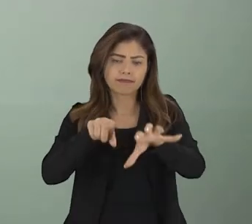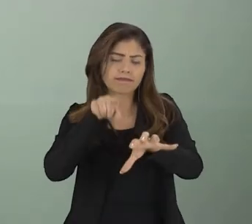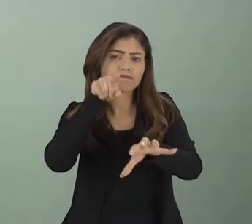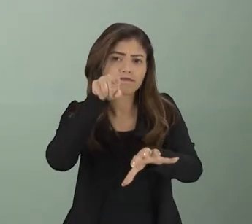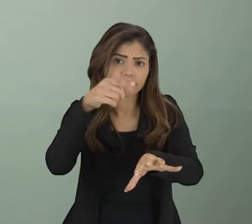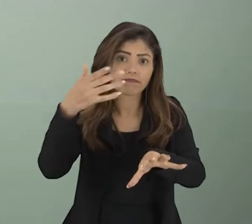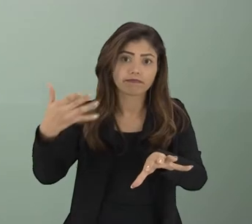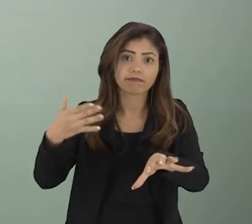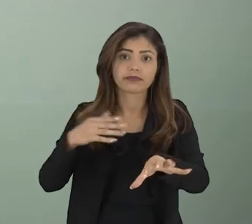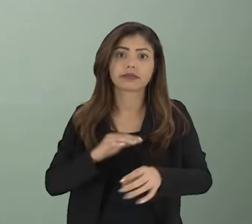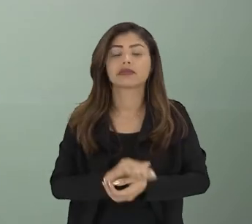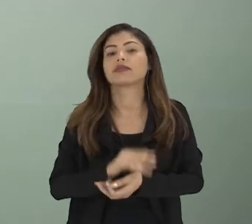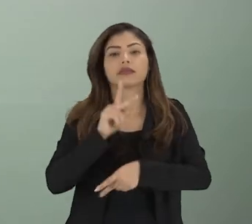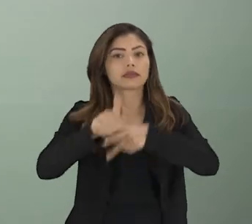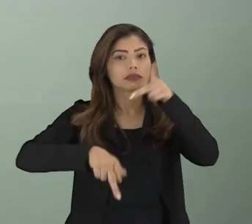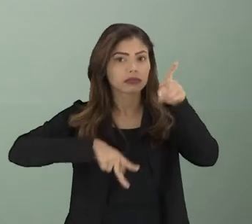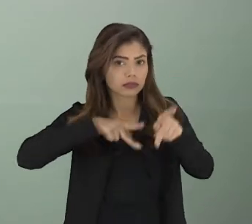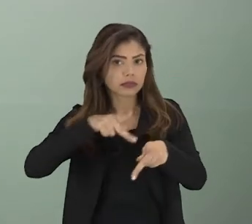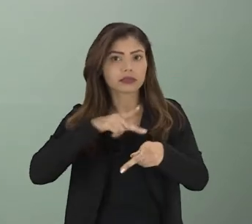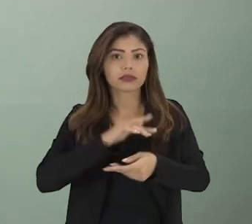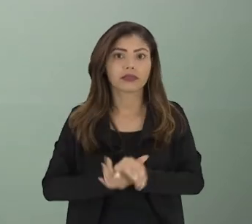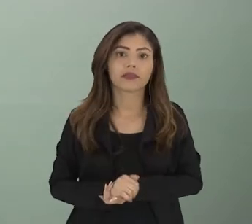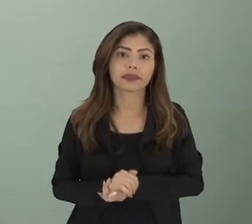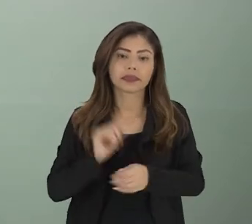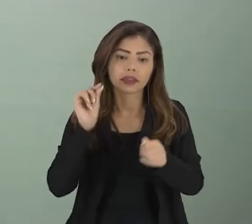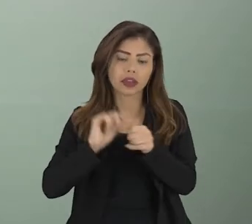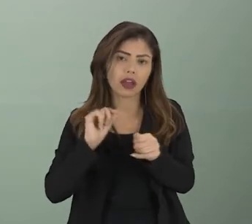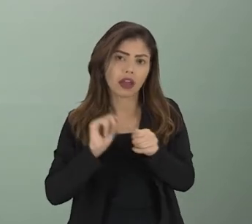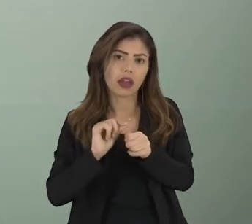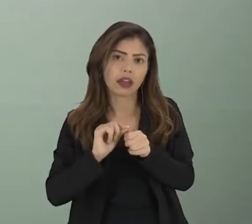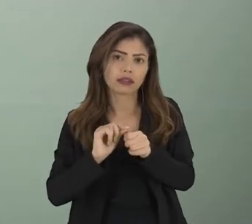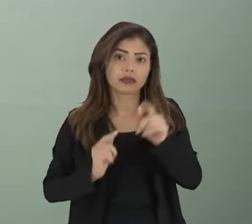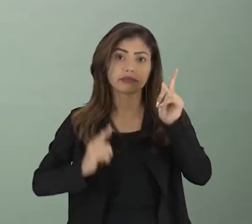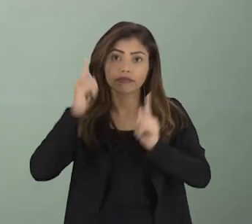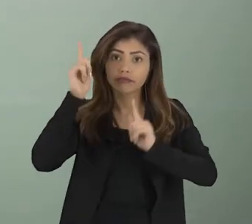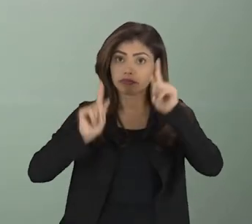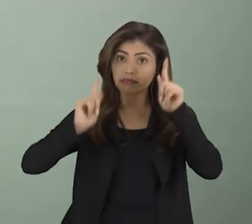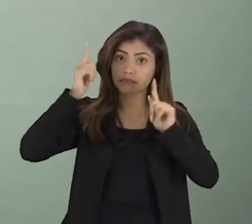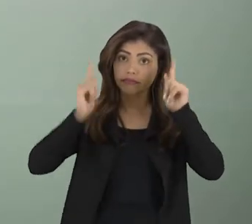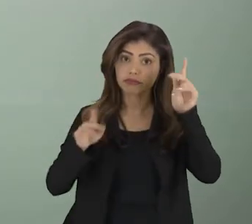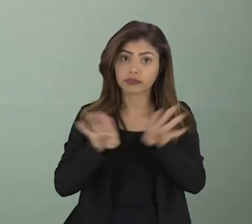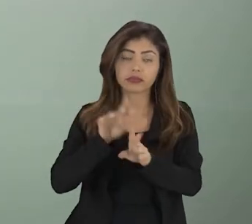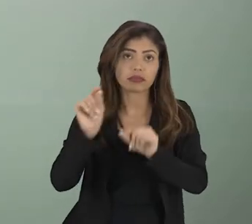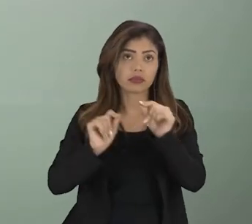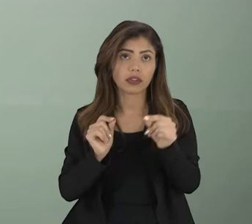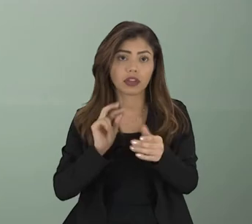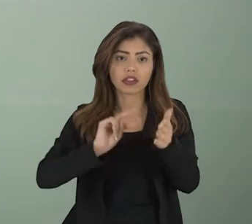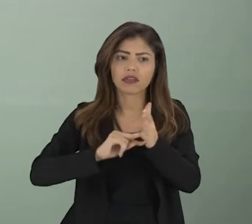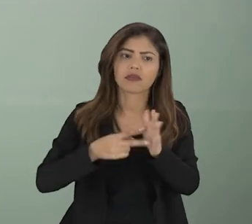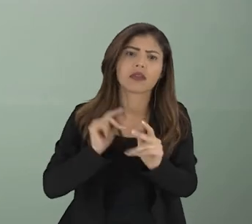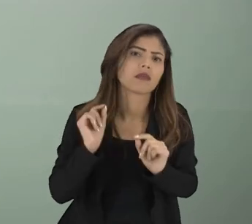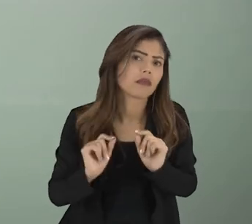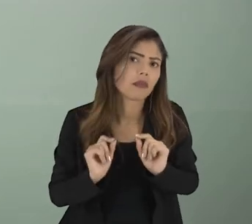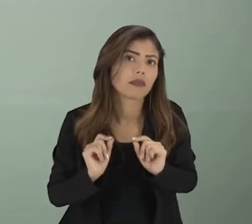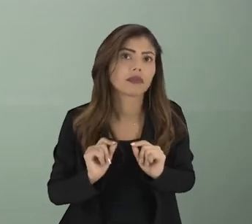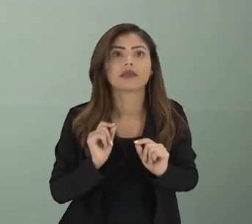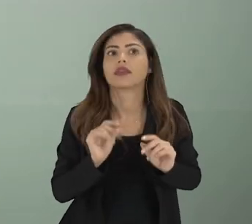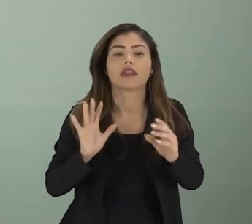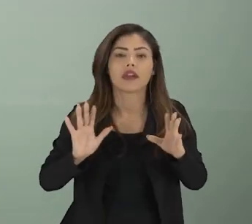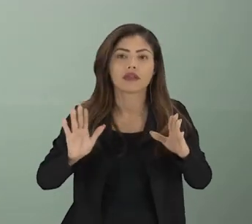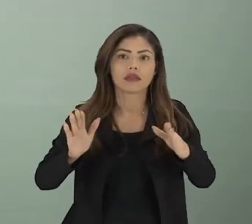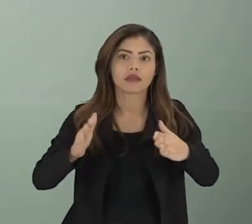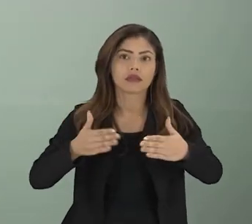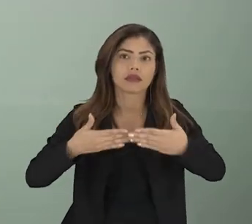momento a população faz uma manifestação o que que justine ando faz